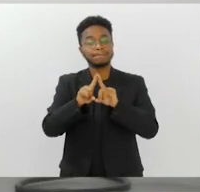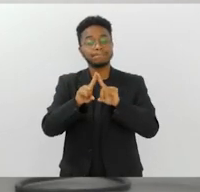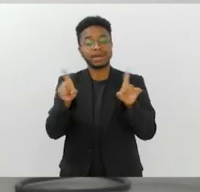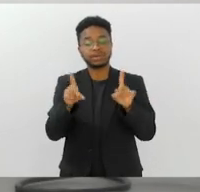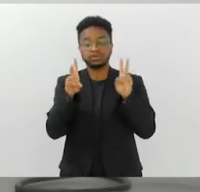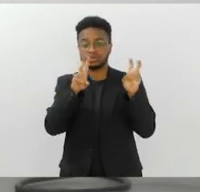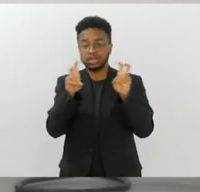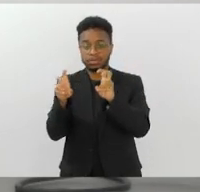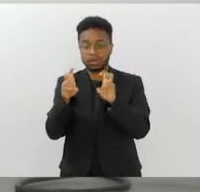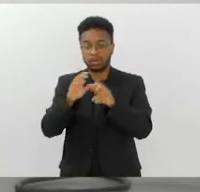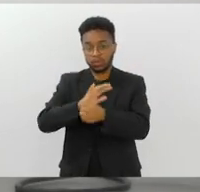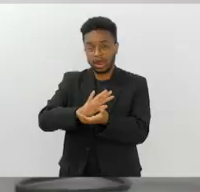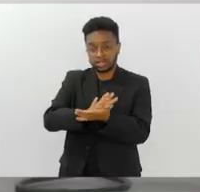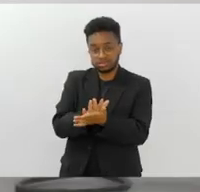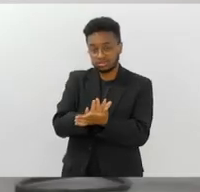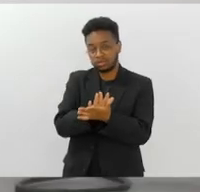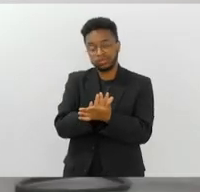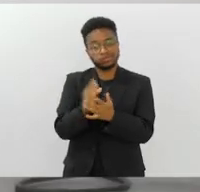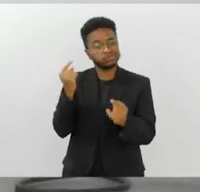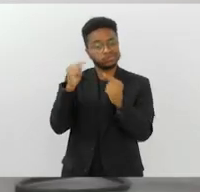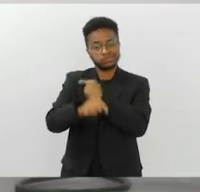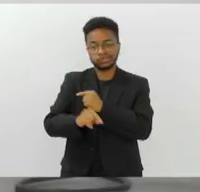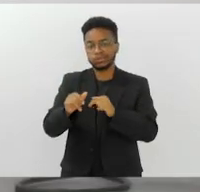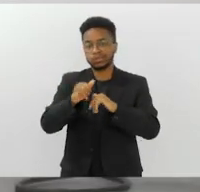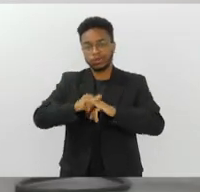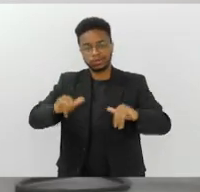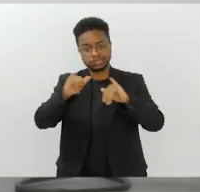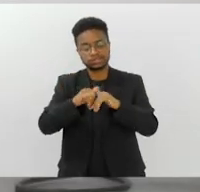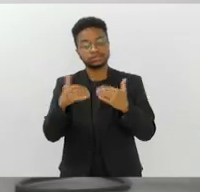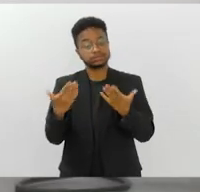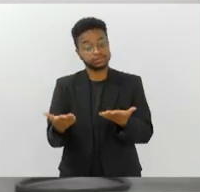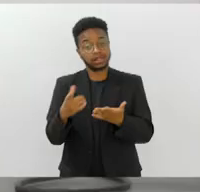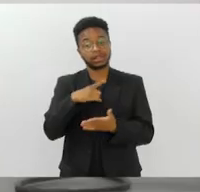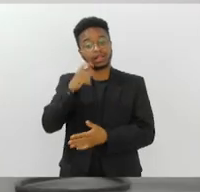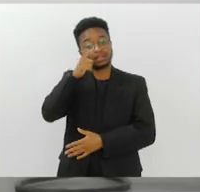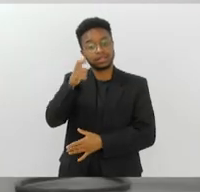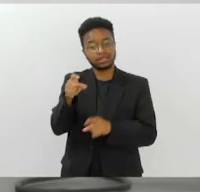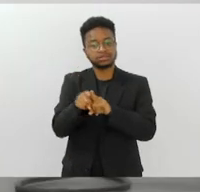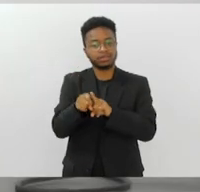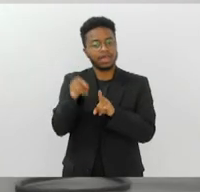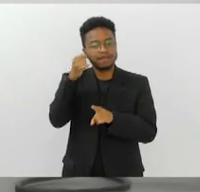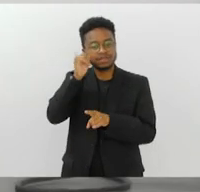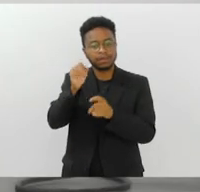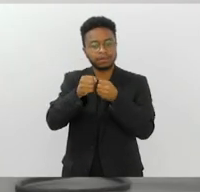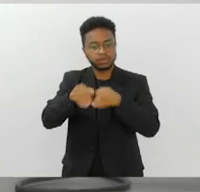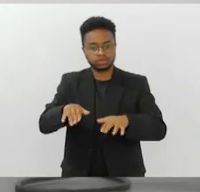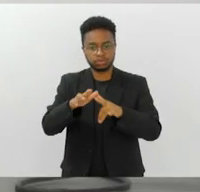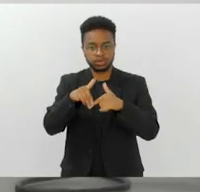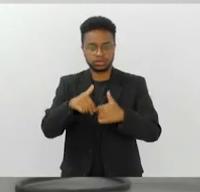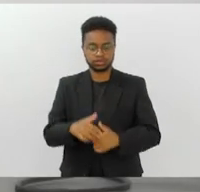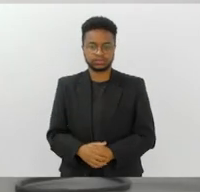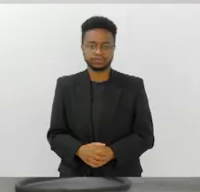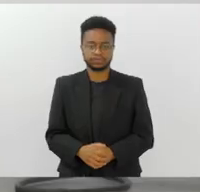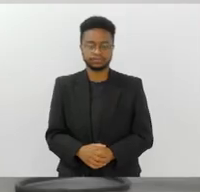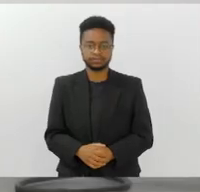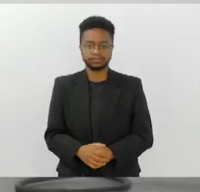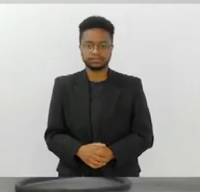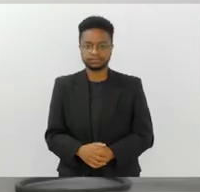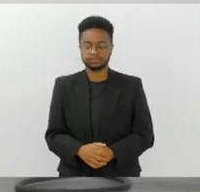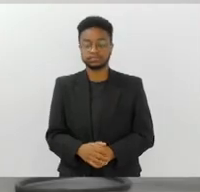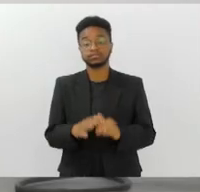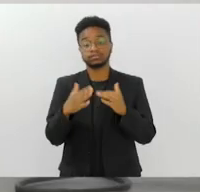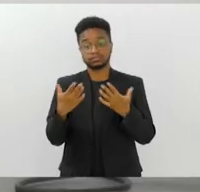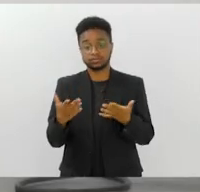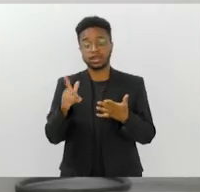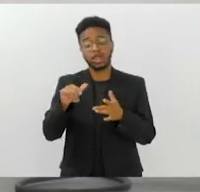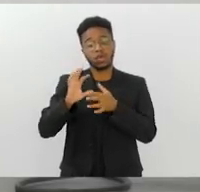contrap publicidade então eles também têm interesse em não se estrepar com isso muito bem Então essa é